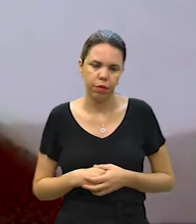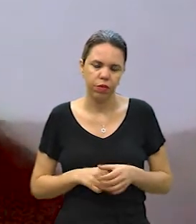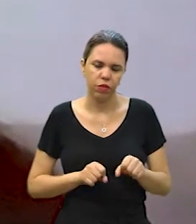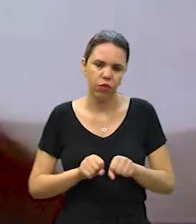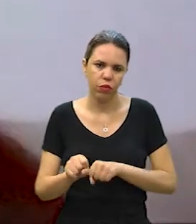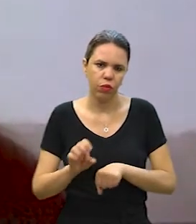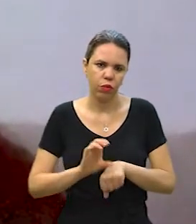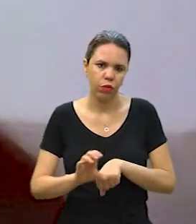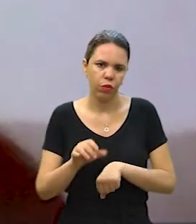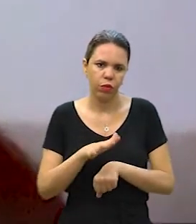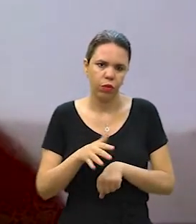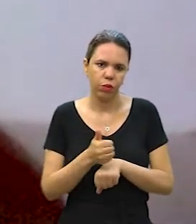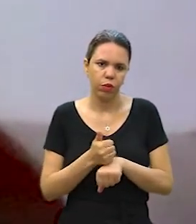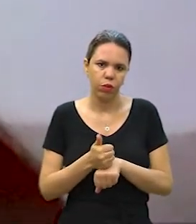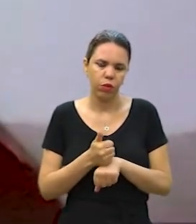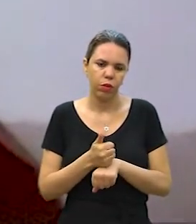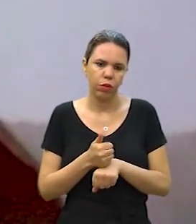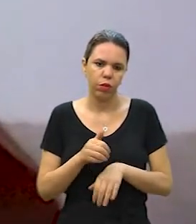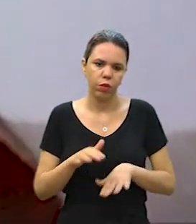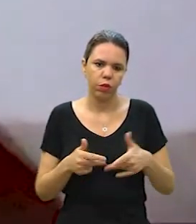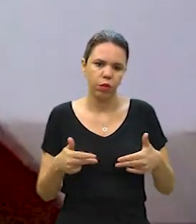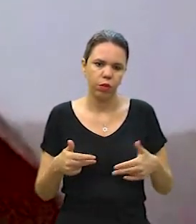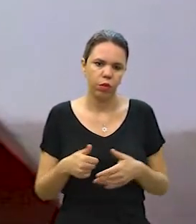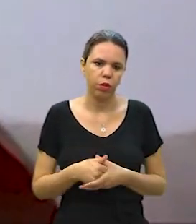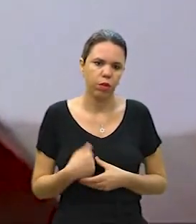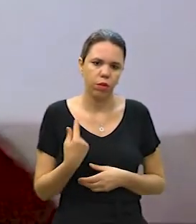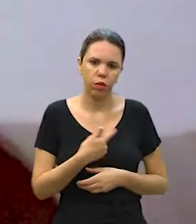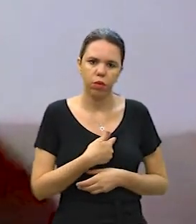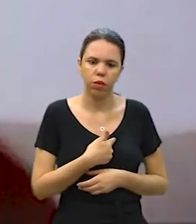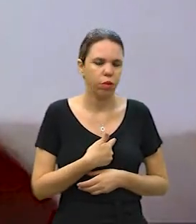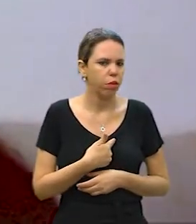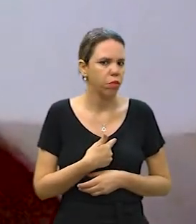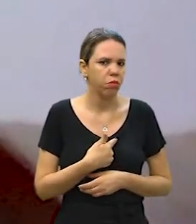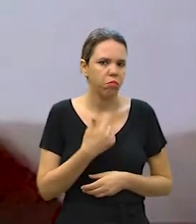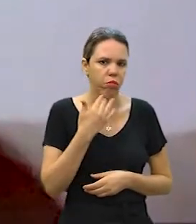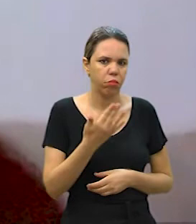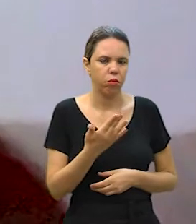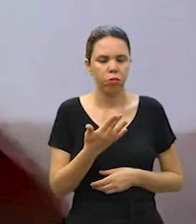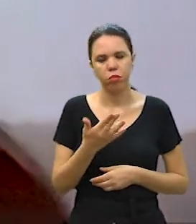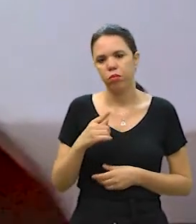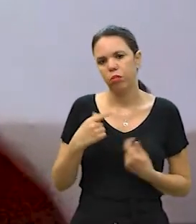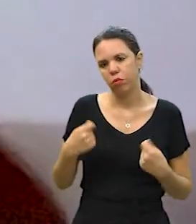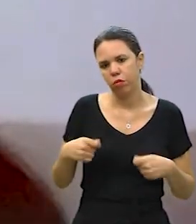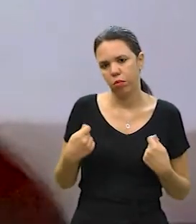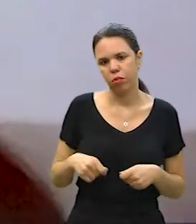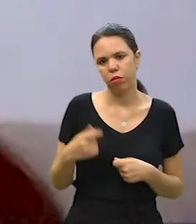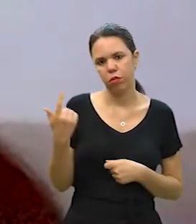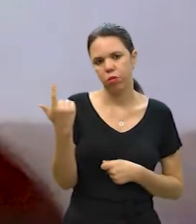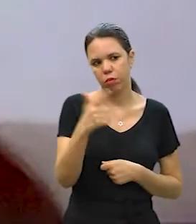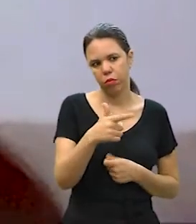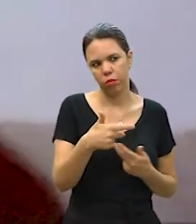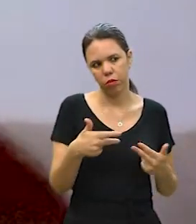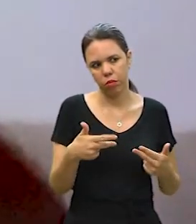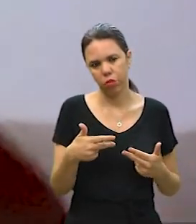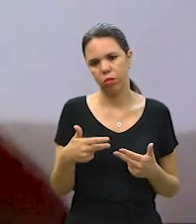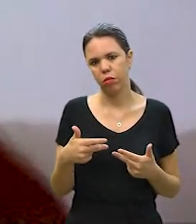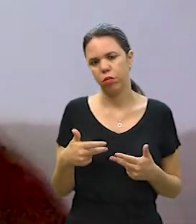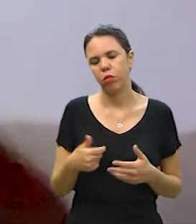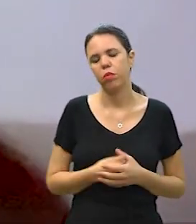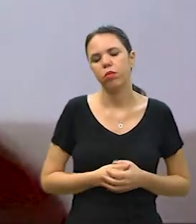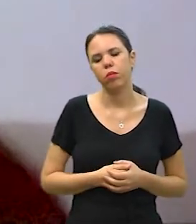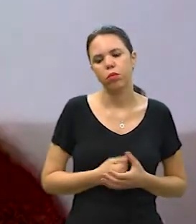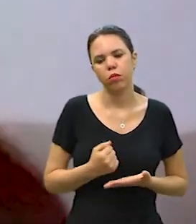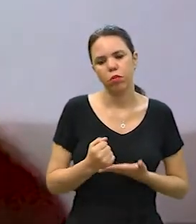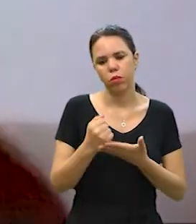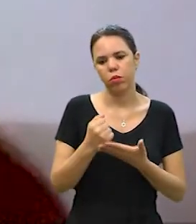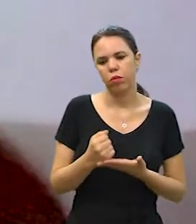formação nessa área, mas são coisas que nós não damos conta, né? Então, nós vamos precisar aí de outras entidades para nos